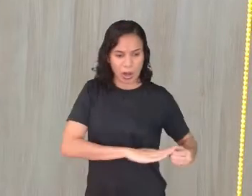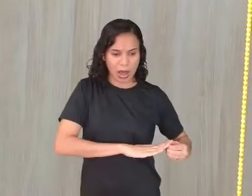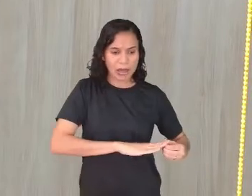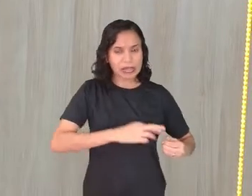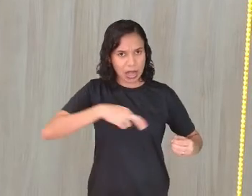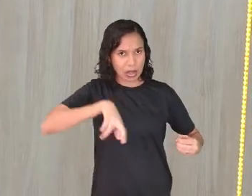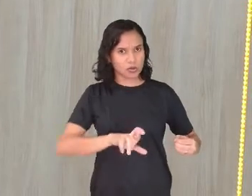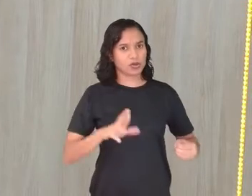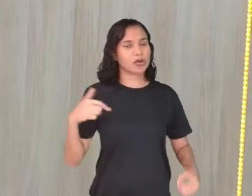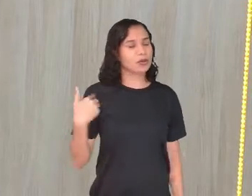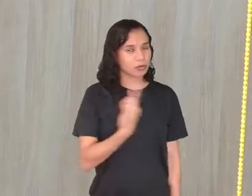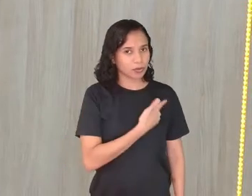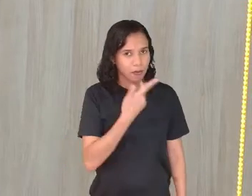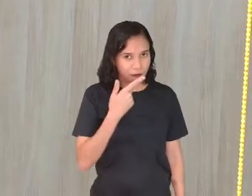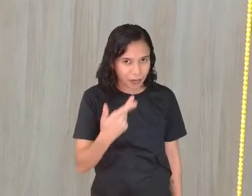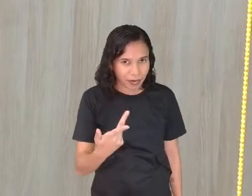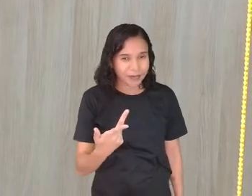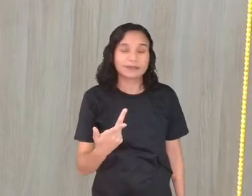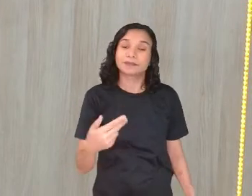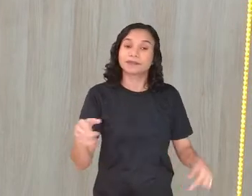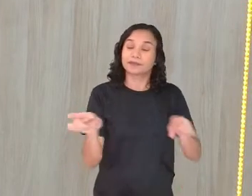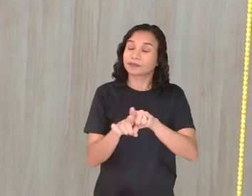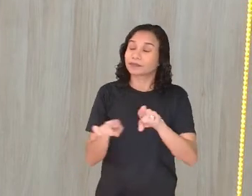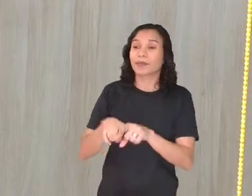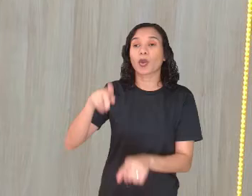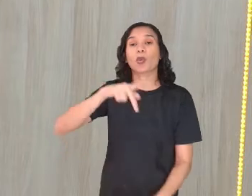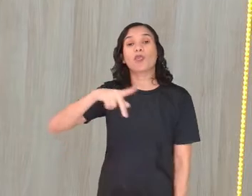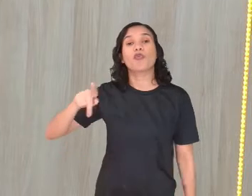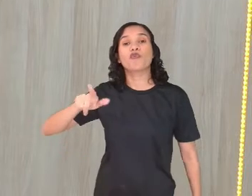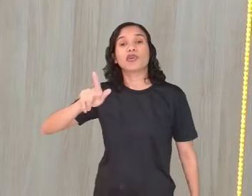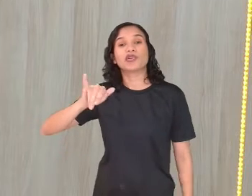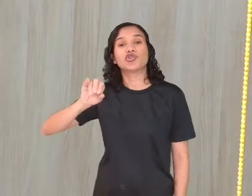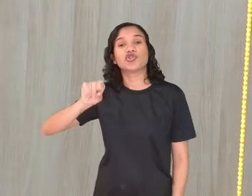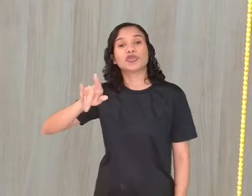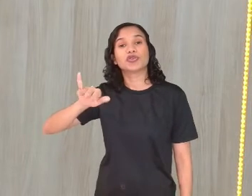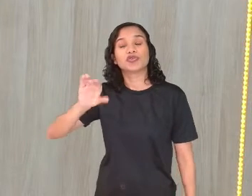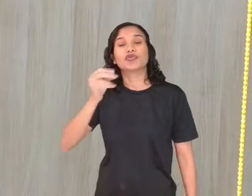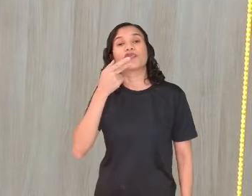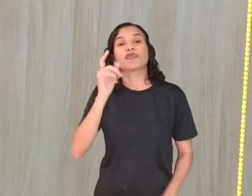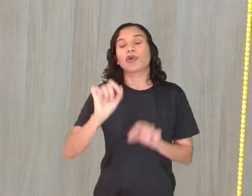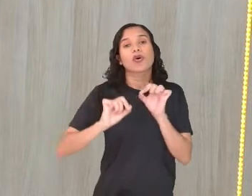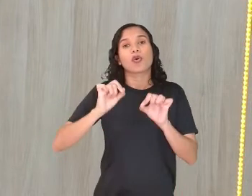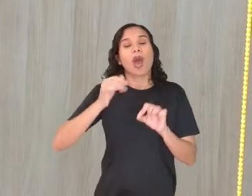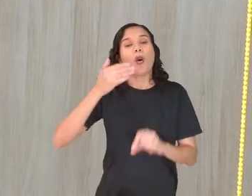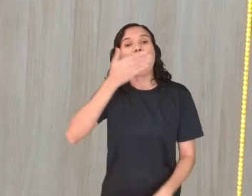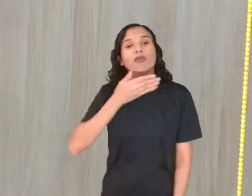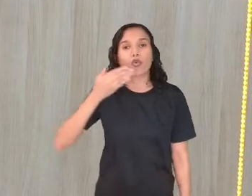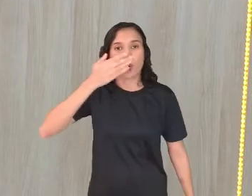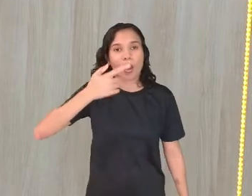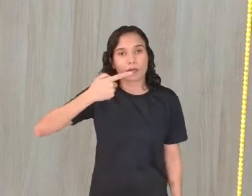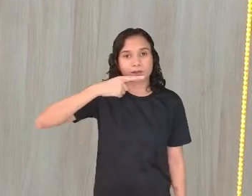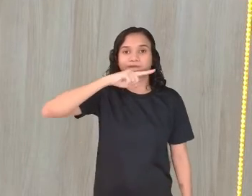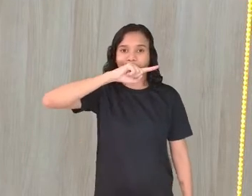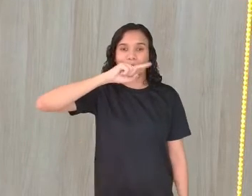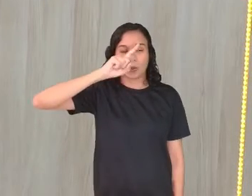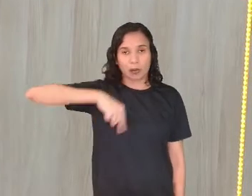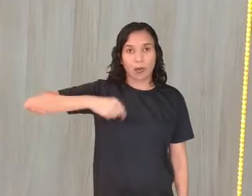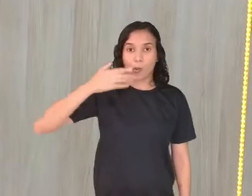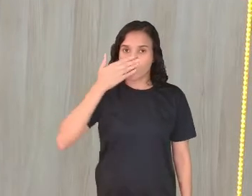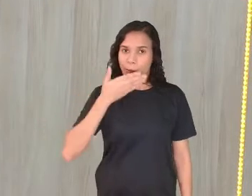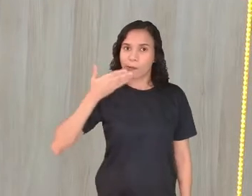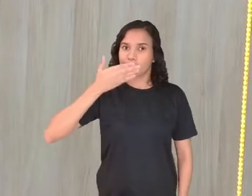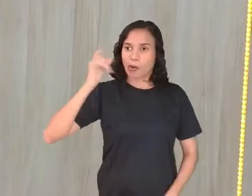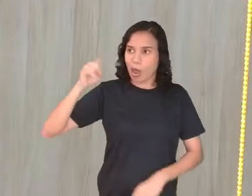gente vai falar já já. E falando, né, o professor Giorgio trouxe aí a questão, né, do açúcar. O açúcar foi um produto, né, que